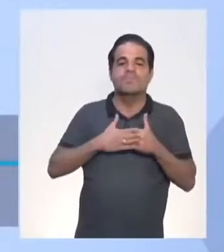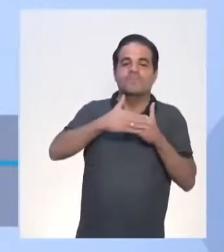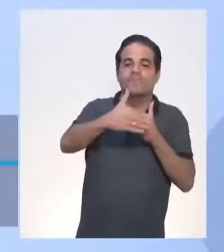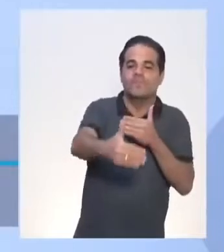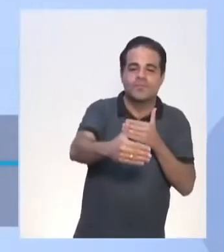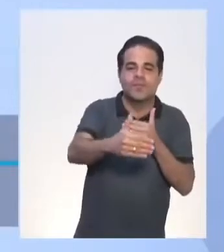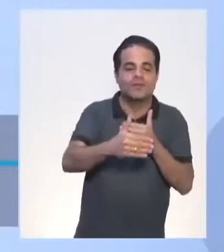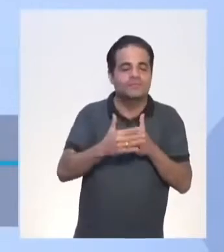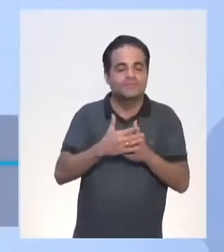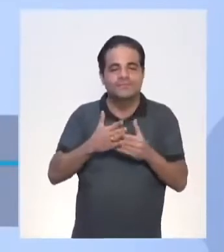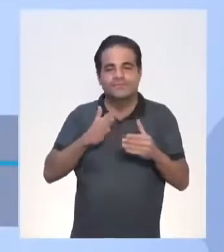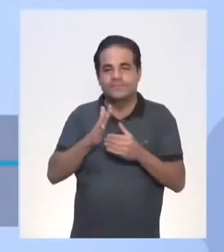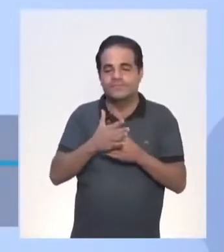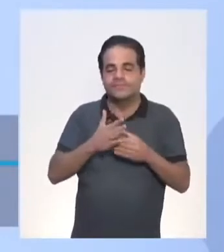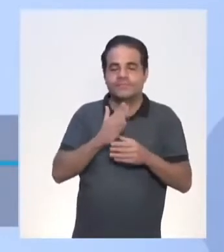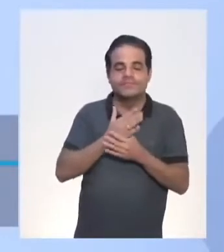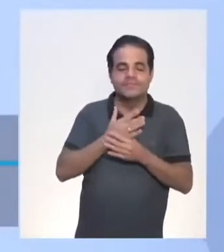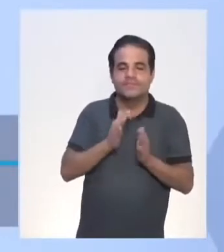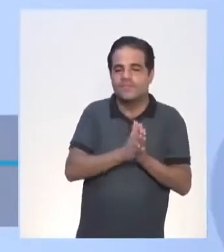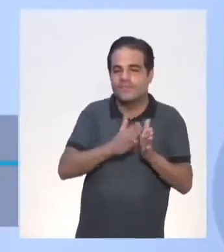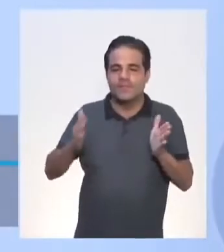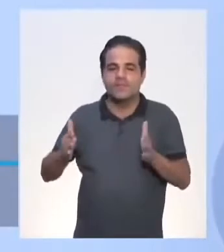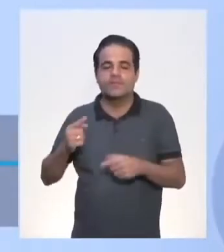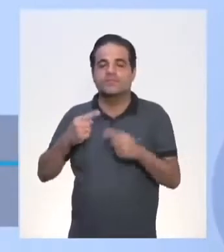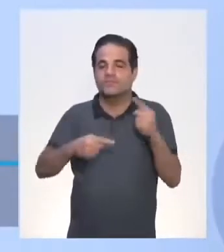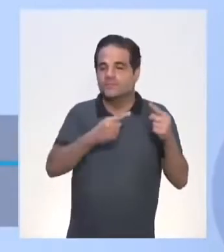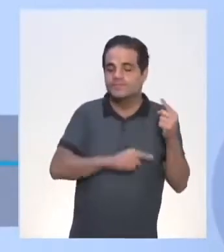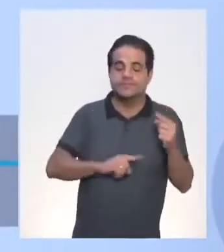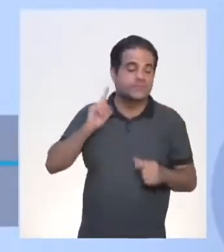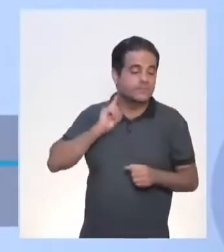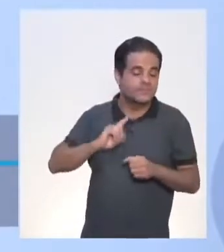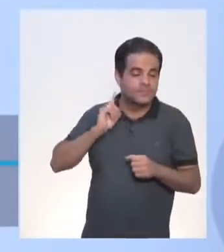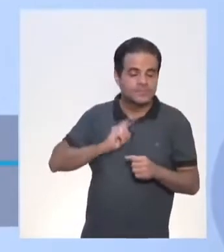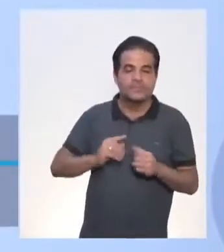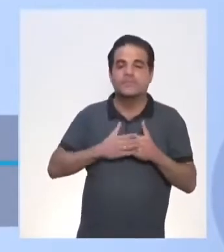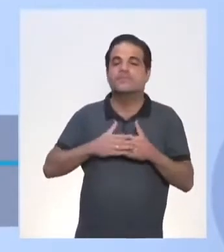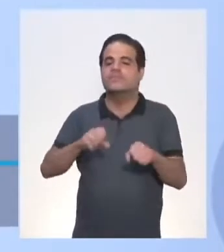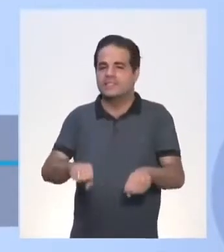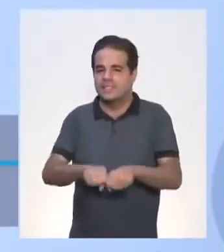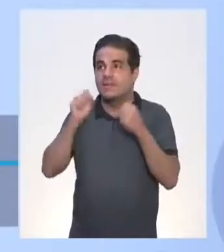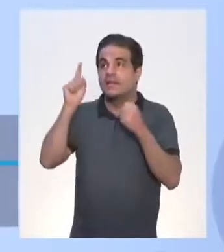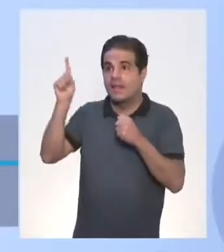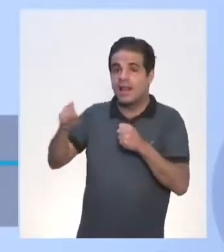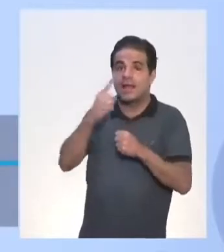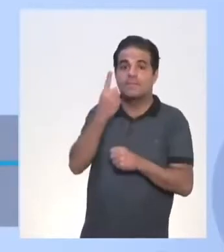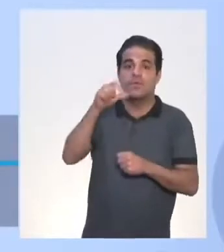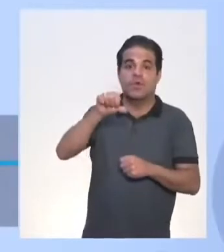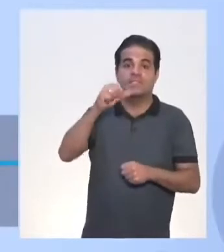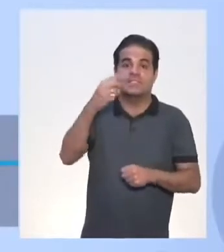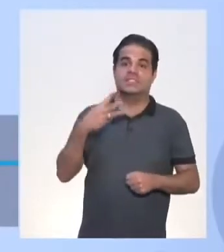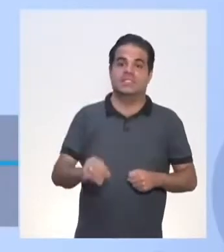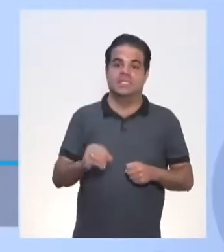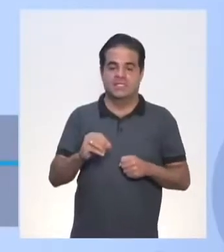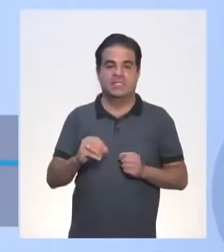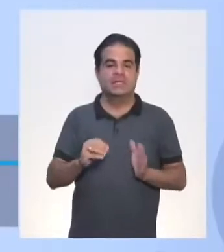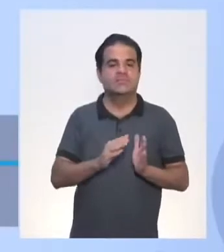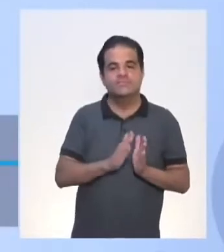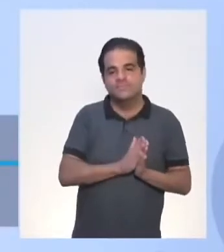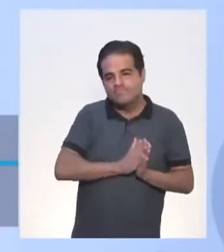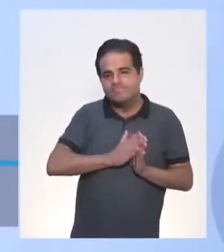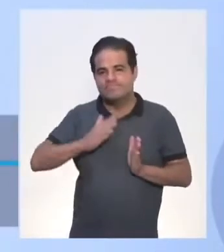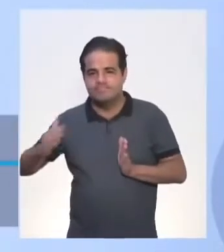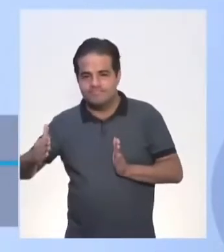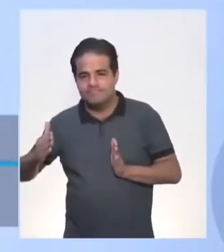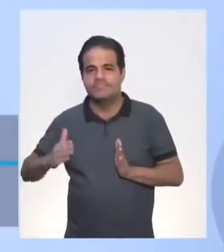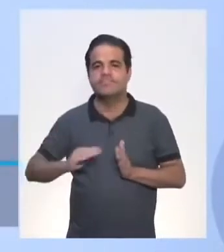sistema, essa dobradinha entre São Paulo e Minas, vai ser quebrada lá em 1930, mas isso são